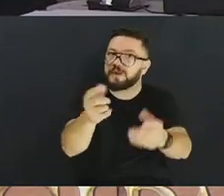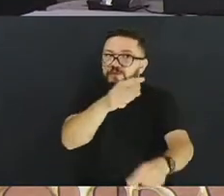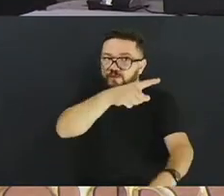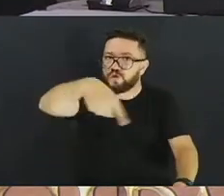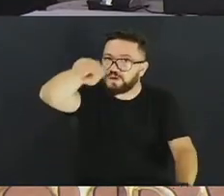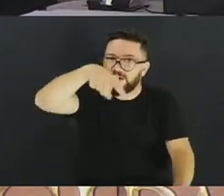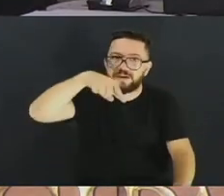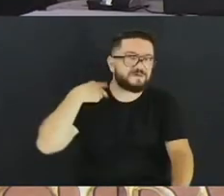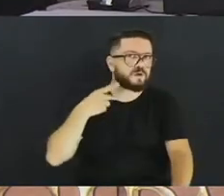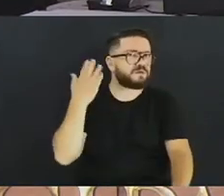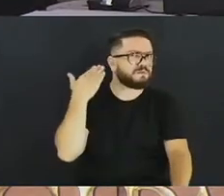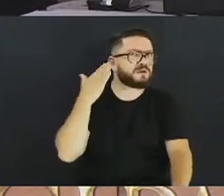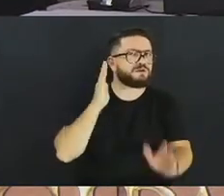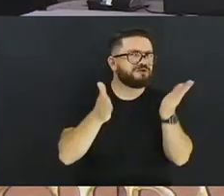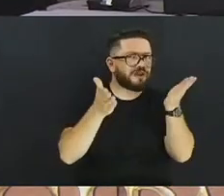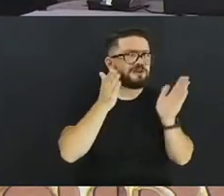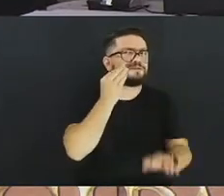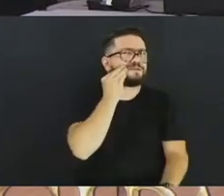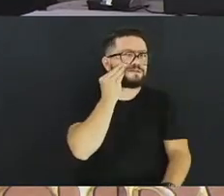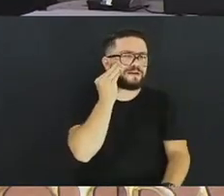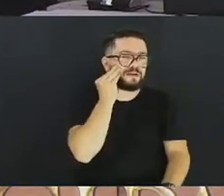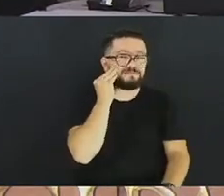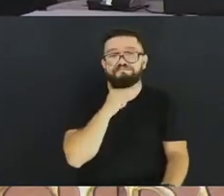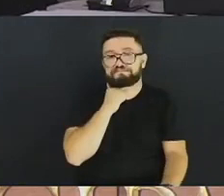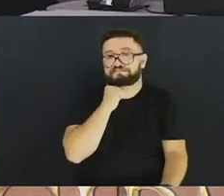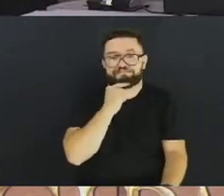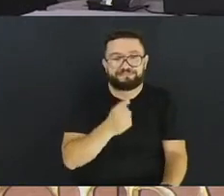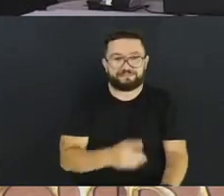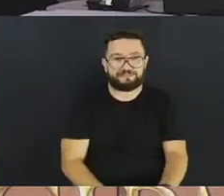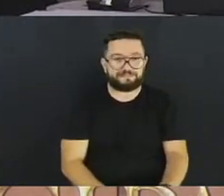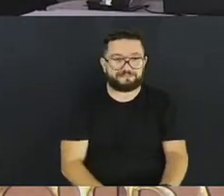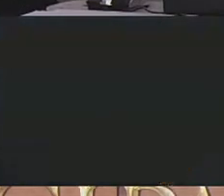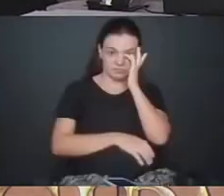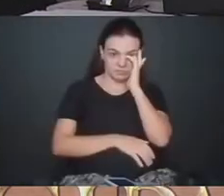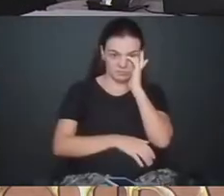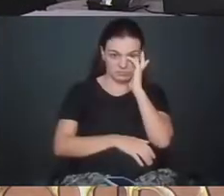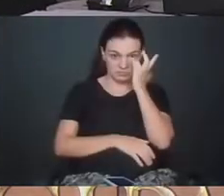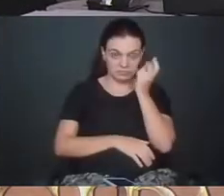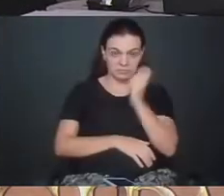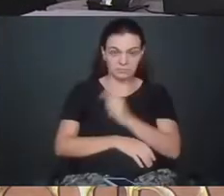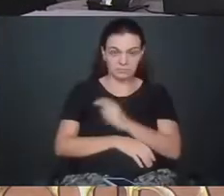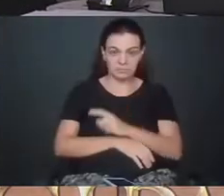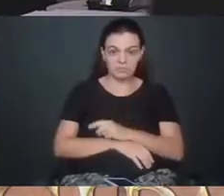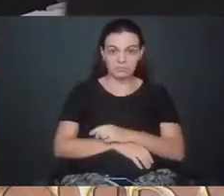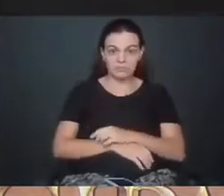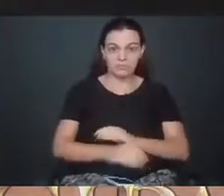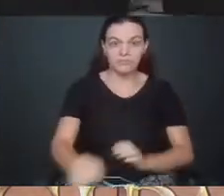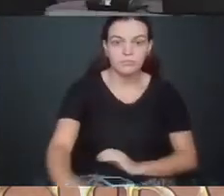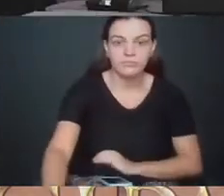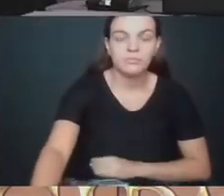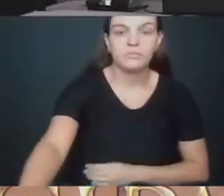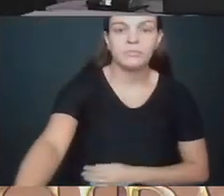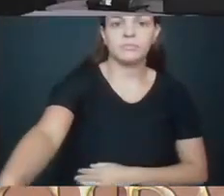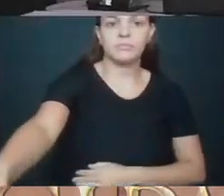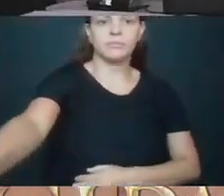vez e não deu certo, a fazer a legislação. Eu disse lá na introdução, isso não pode ser decidido